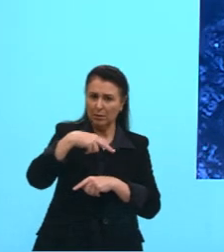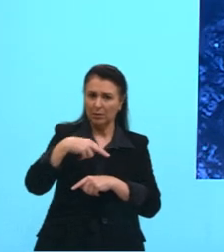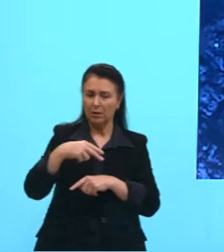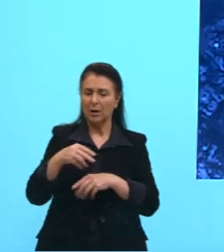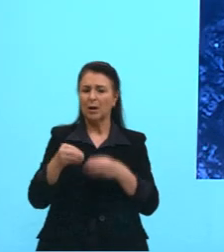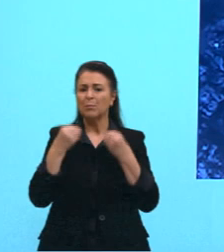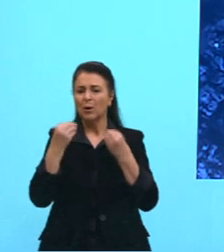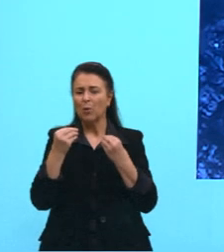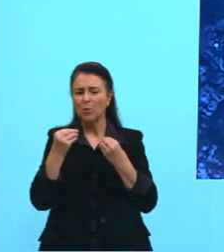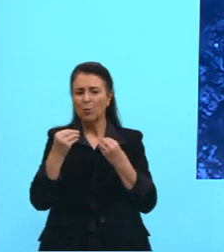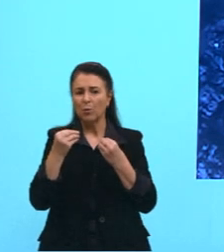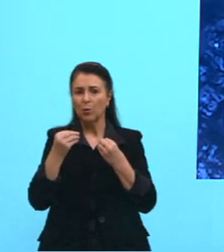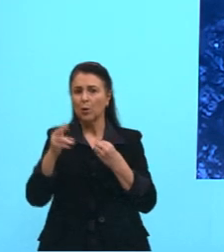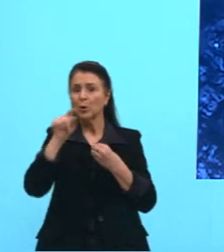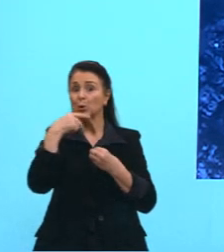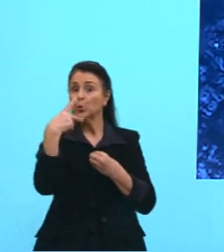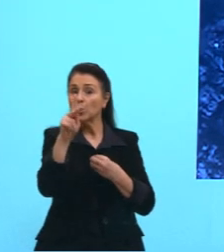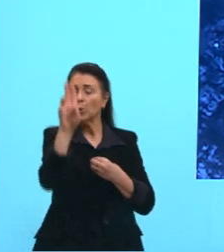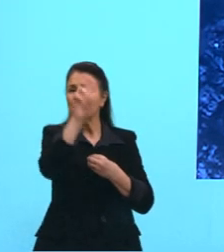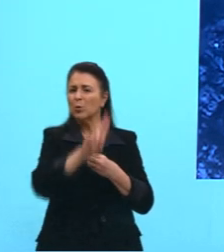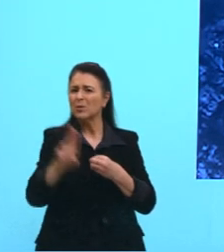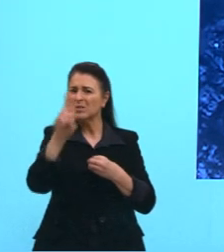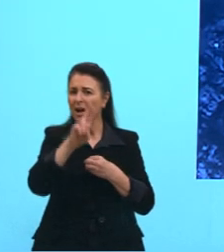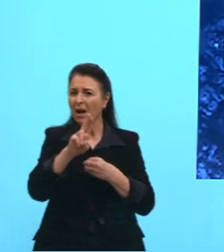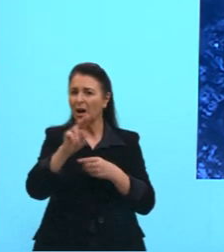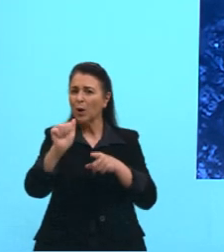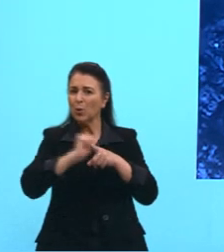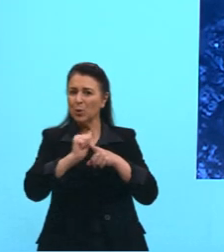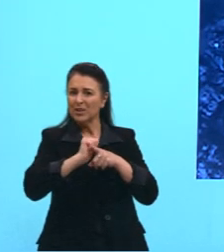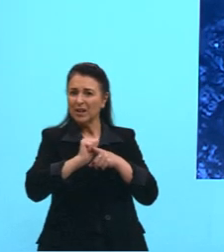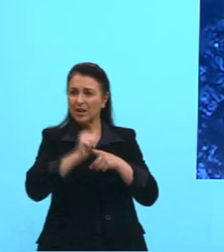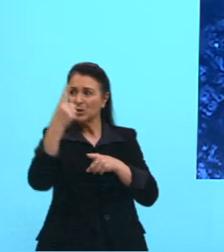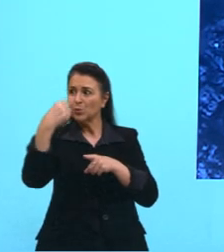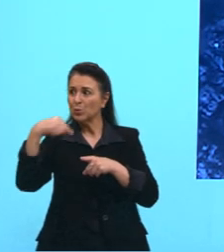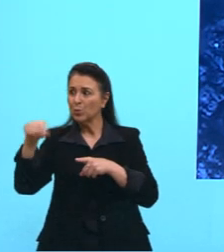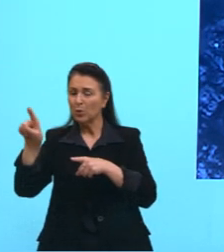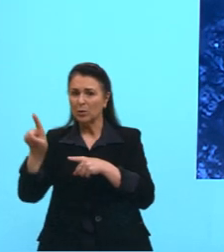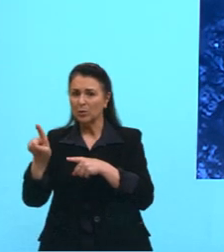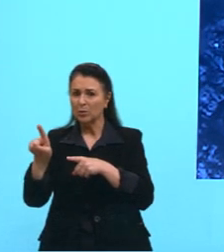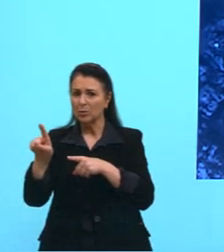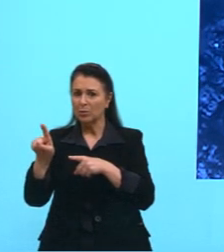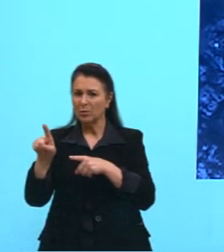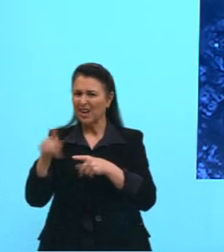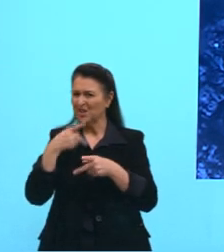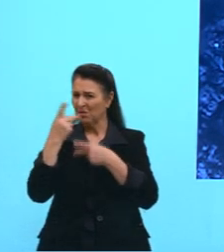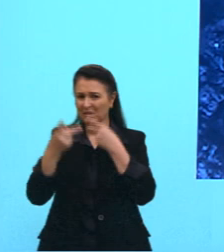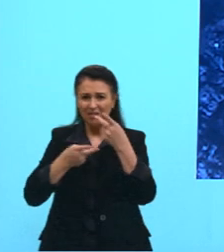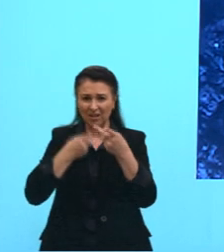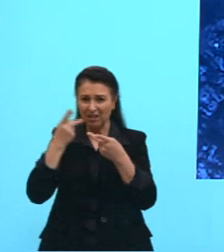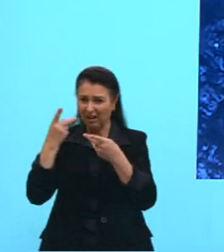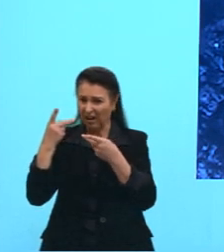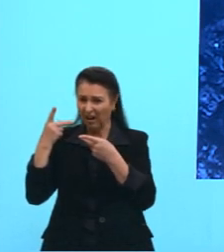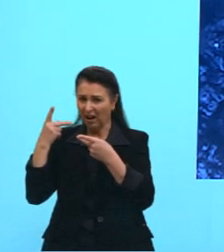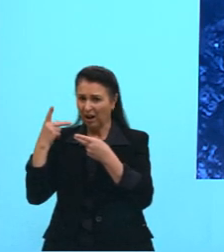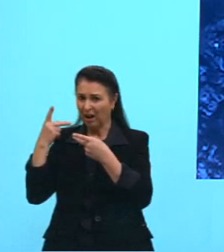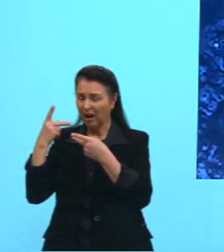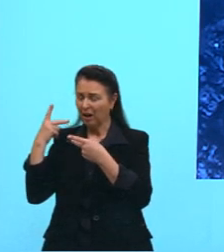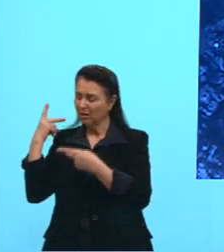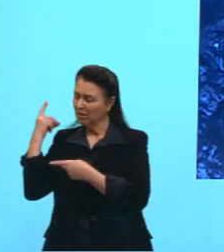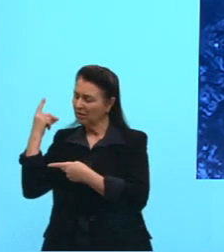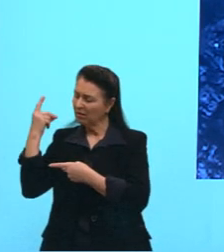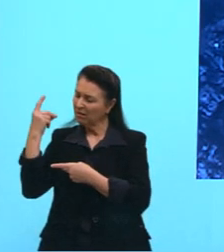sapatos será que é crítica Aliás só falar sobre essa longa trajetória ou o